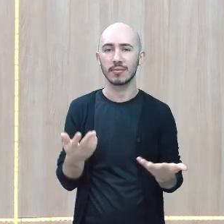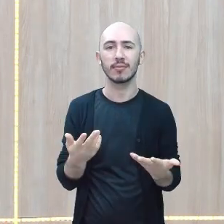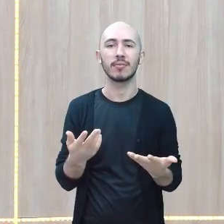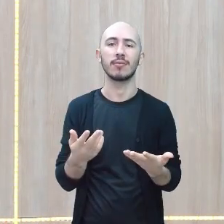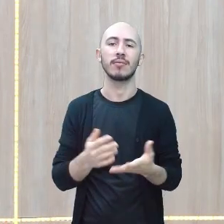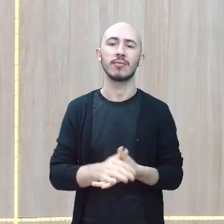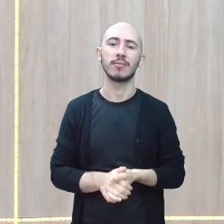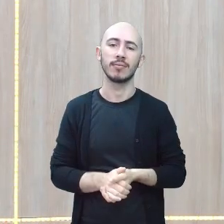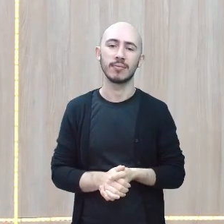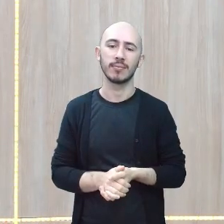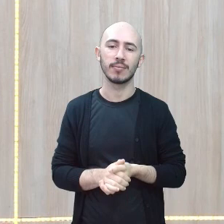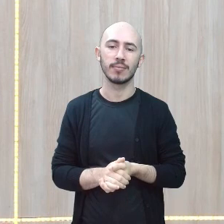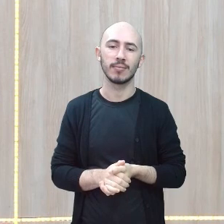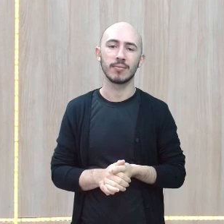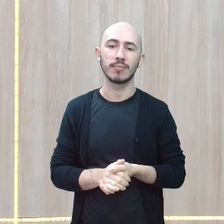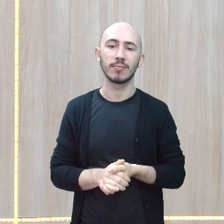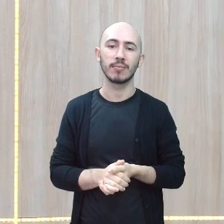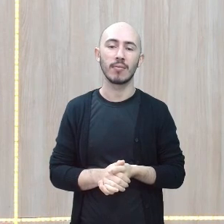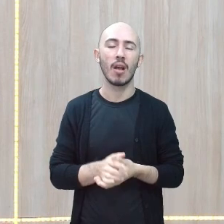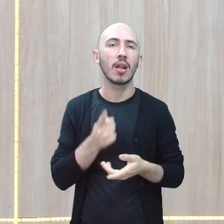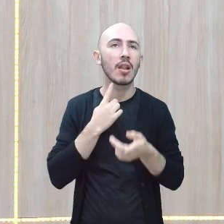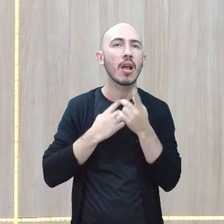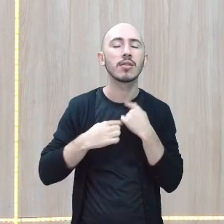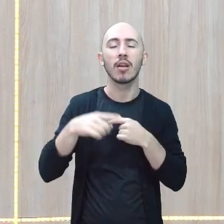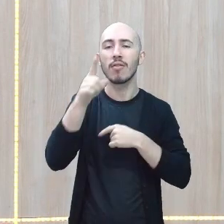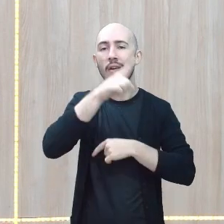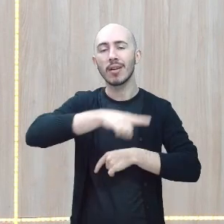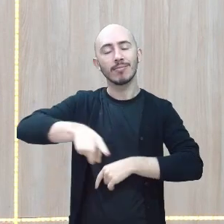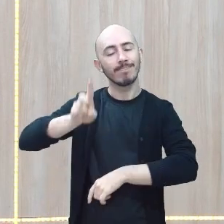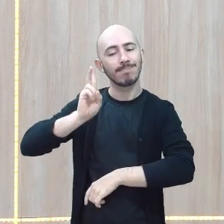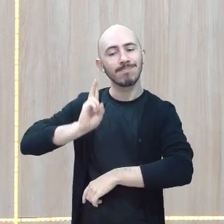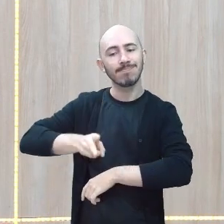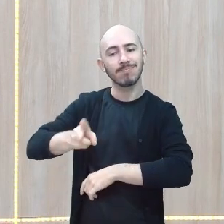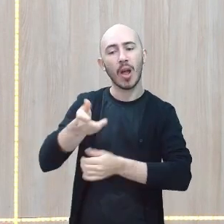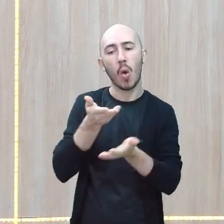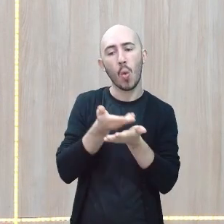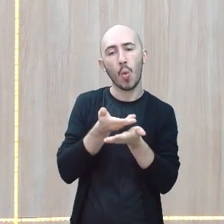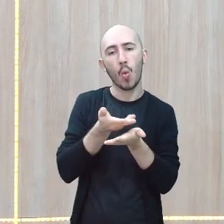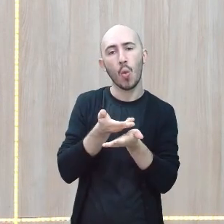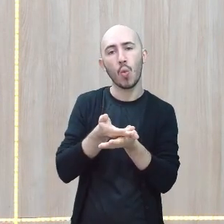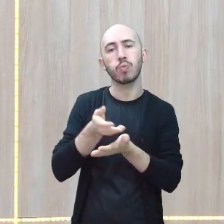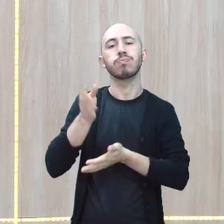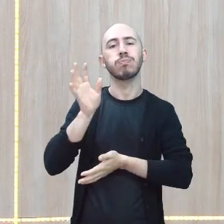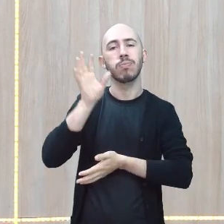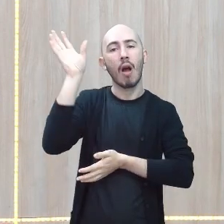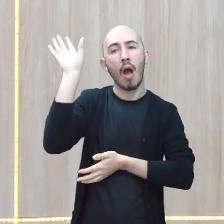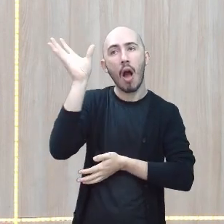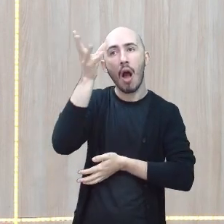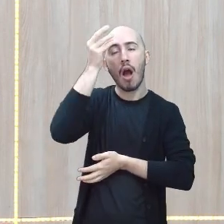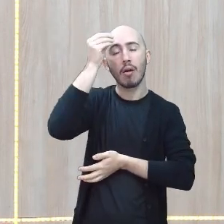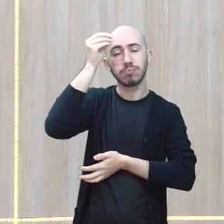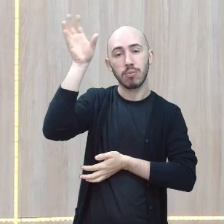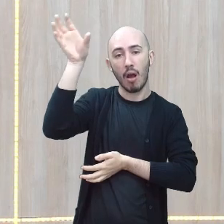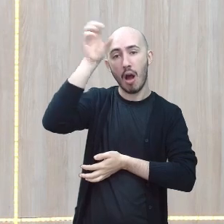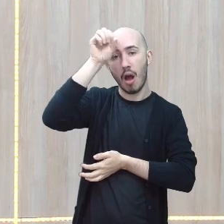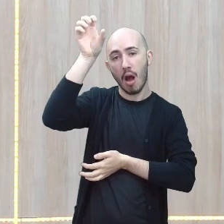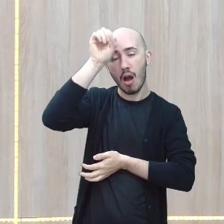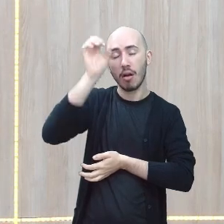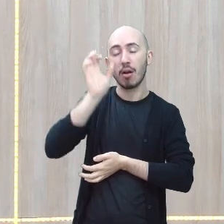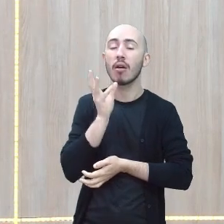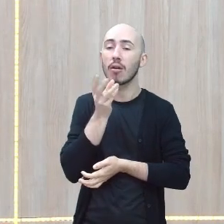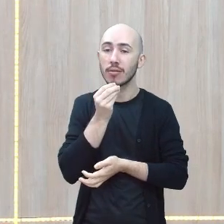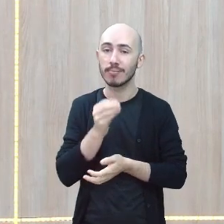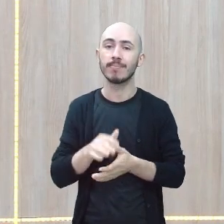que vocês continuem nessa caminhada do estudo, nessa caminhada do conhecimento, que hoje nós